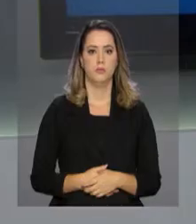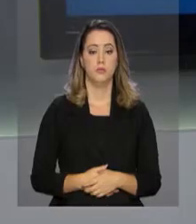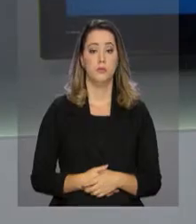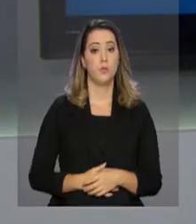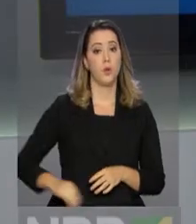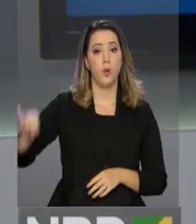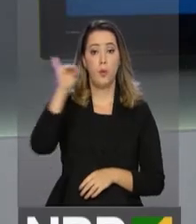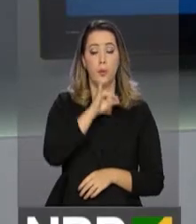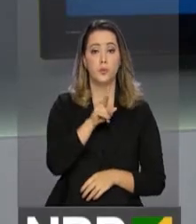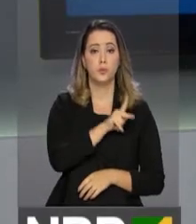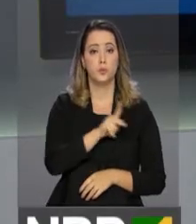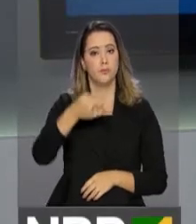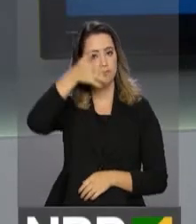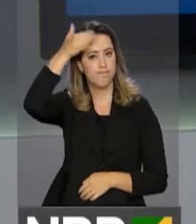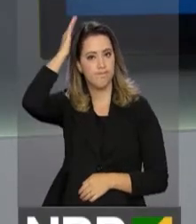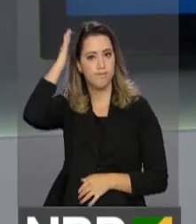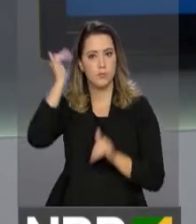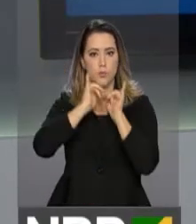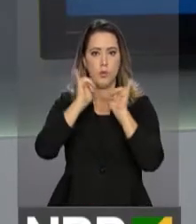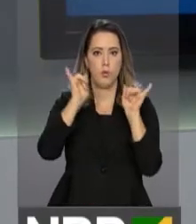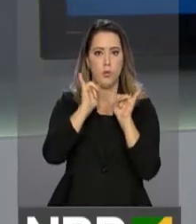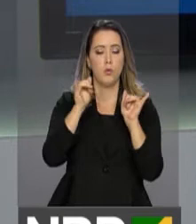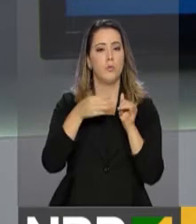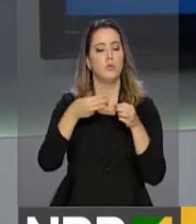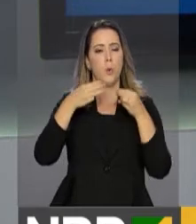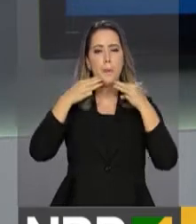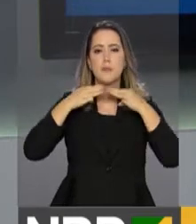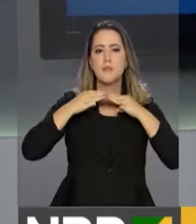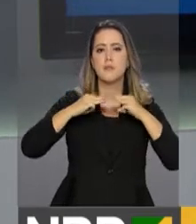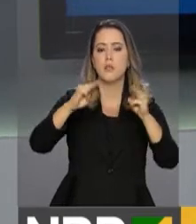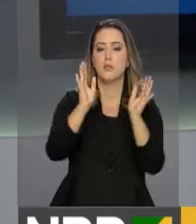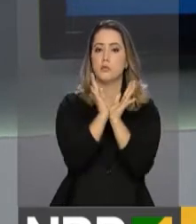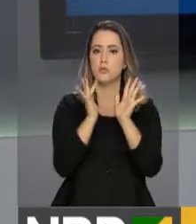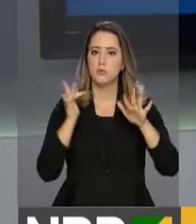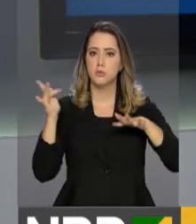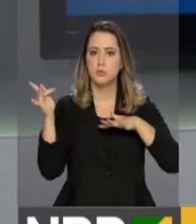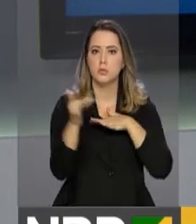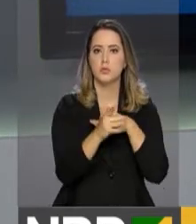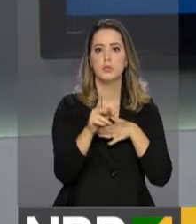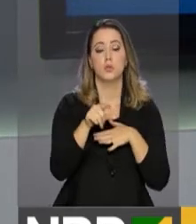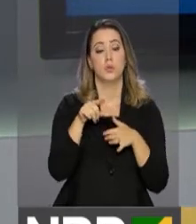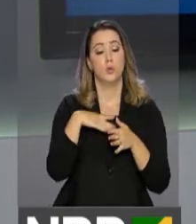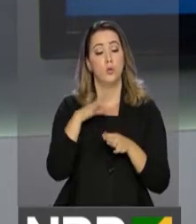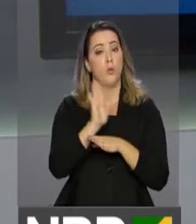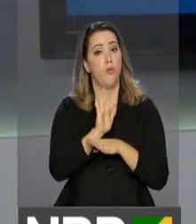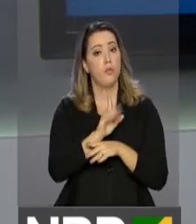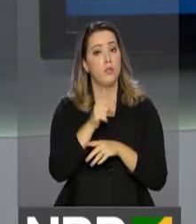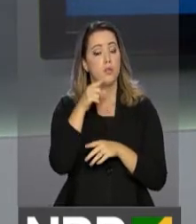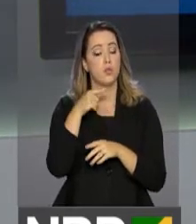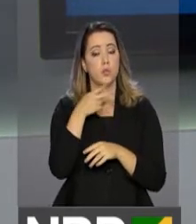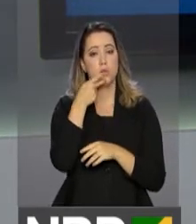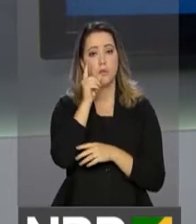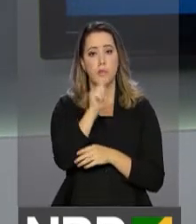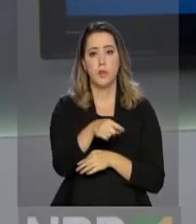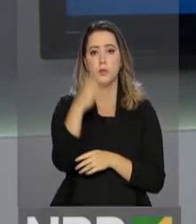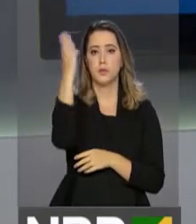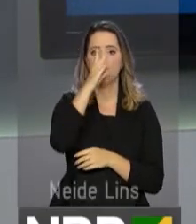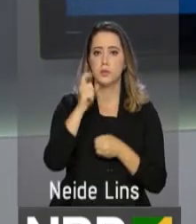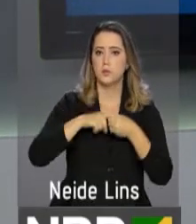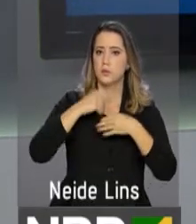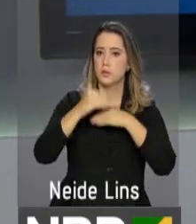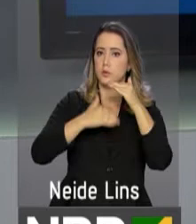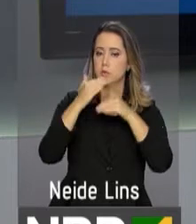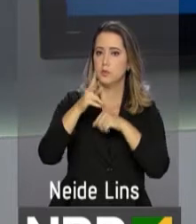olá o presidente michel temer divulgou uma mensagem nas redes sociais no vídeo temer afirma que o brasil voltou a